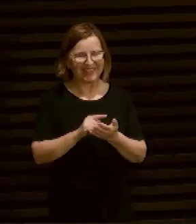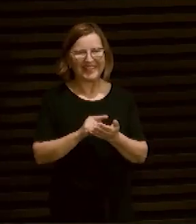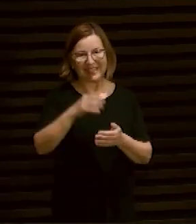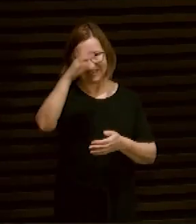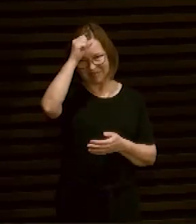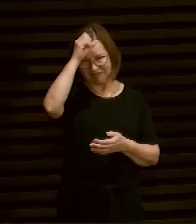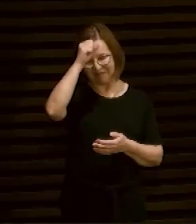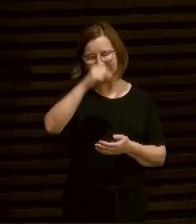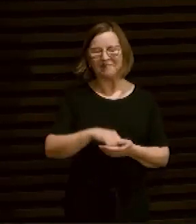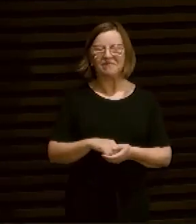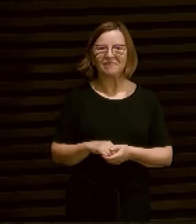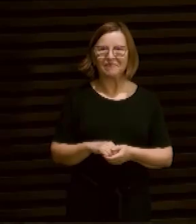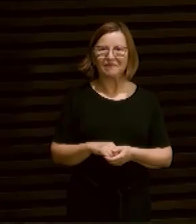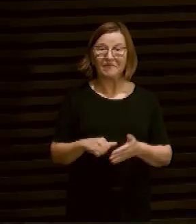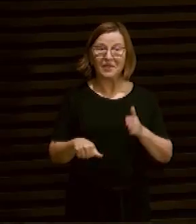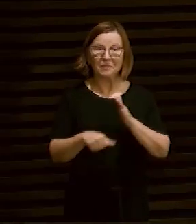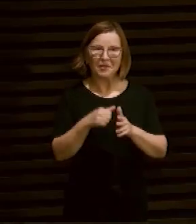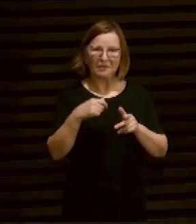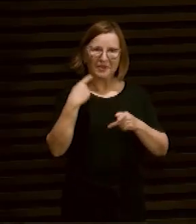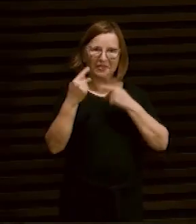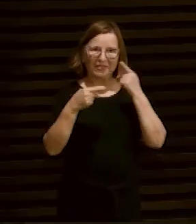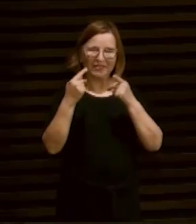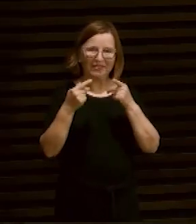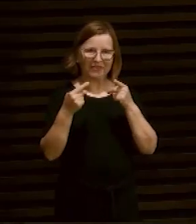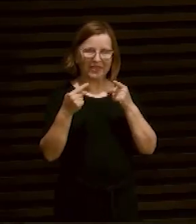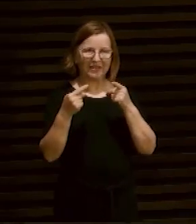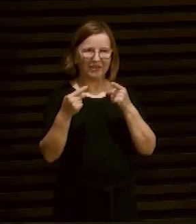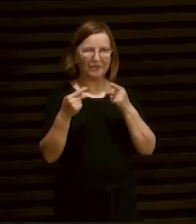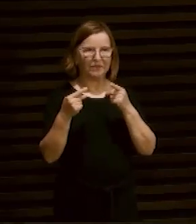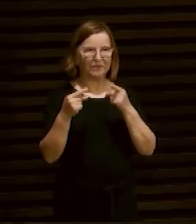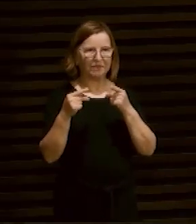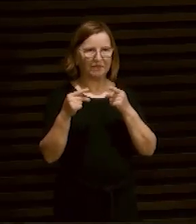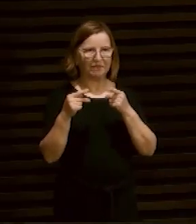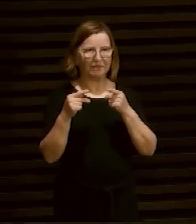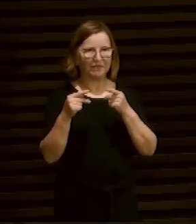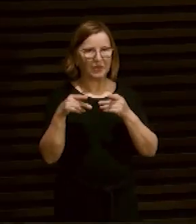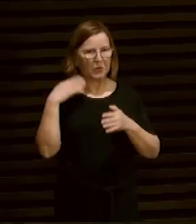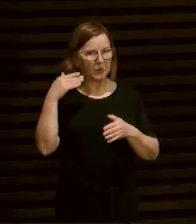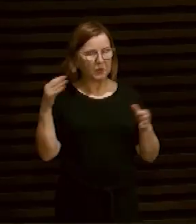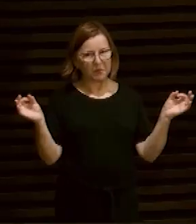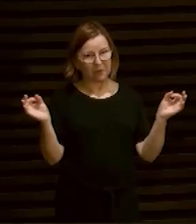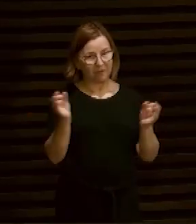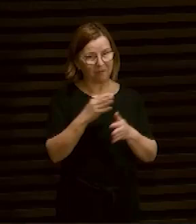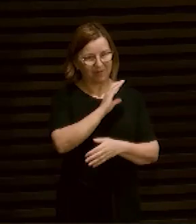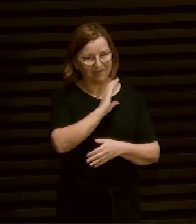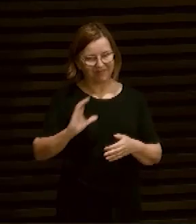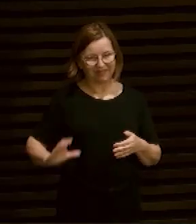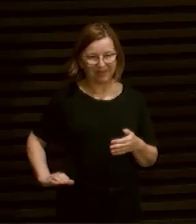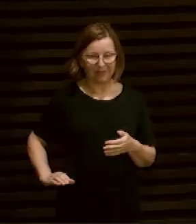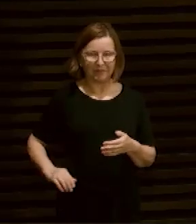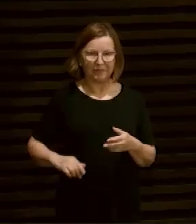ouvidas. Primeiro ele fala do discurso completo de Cristo.